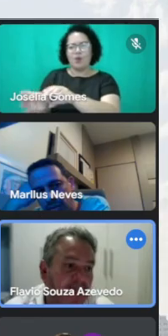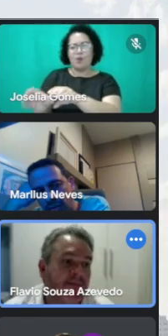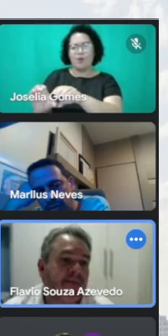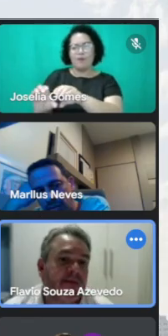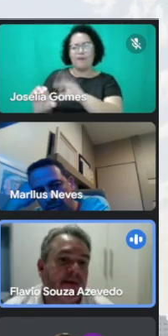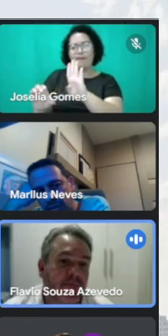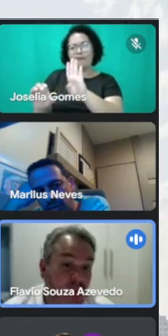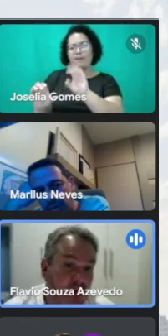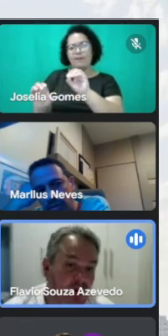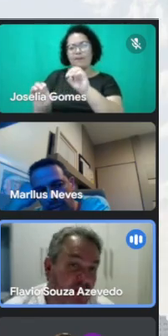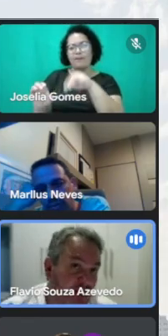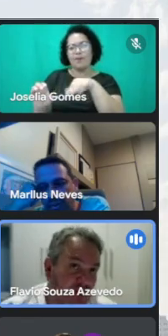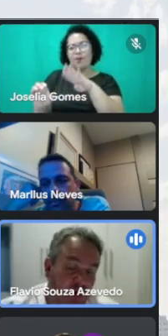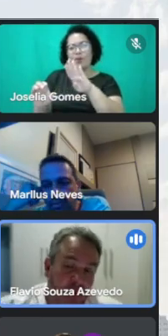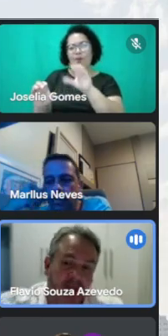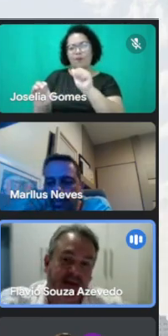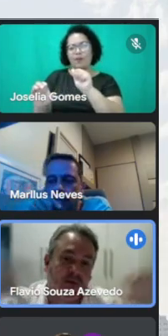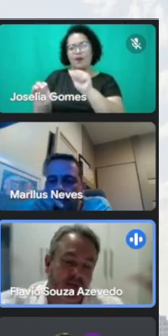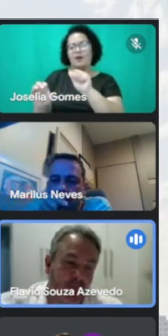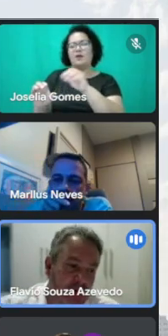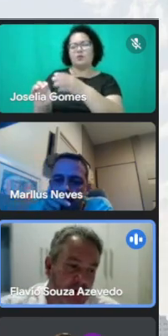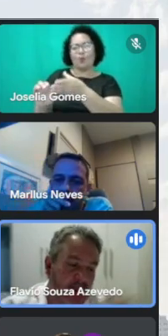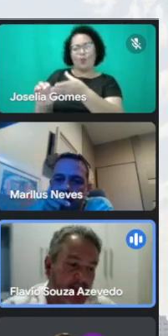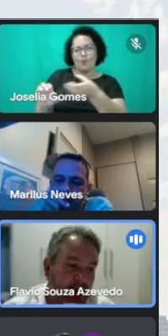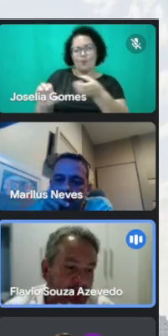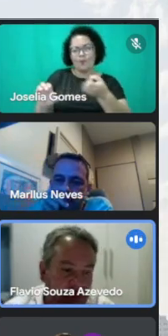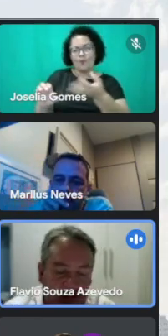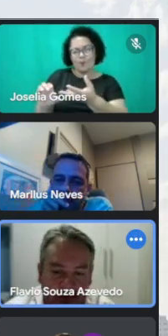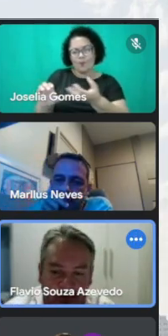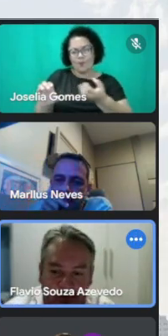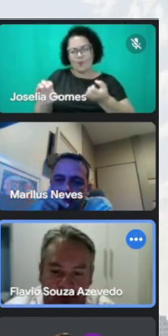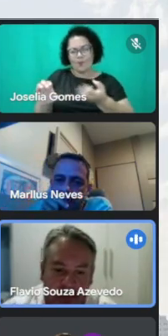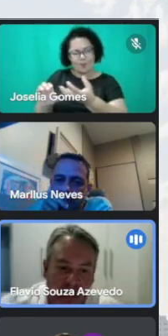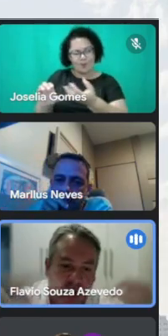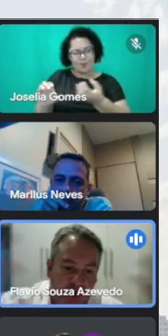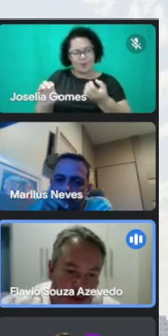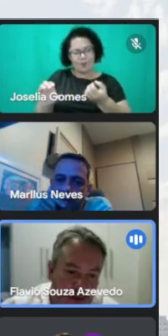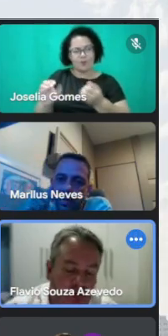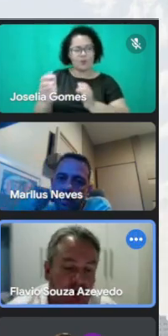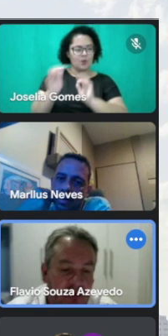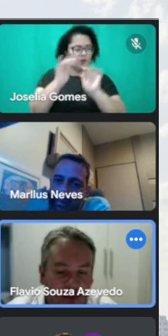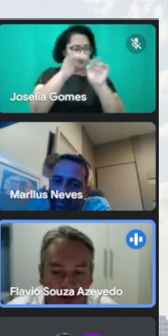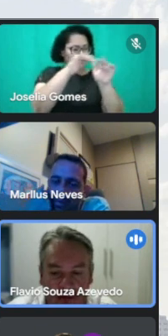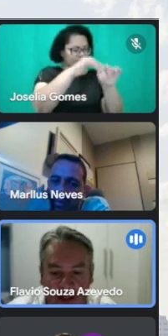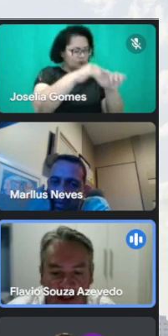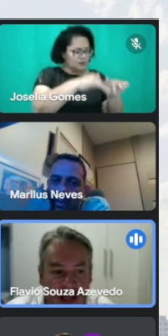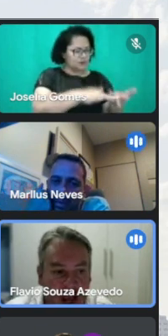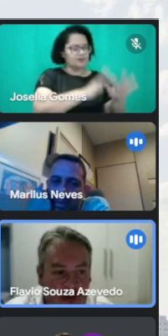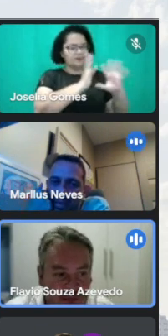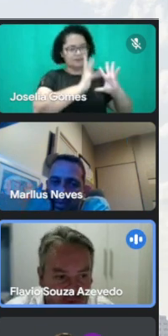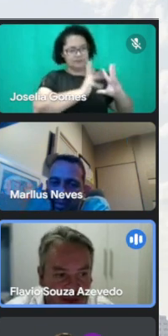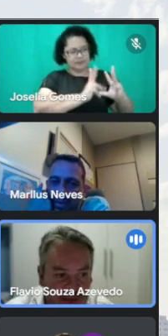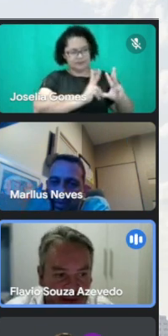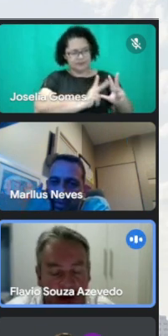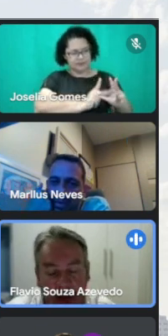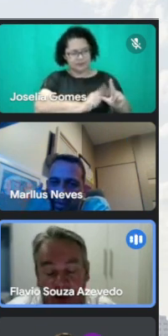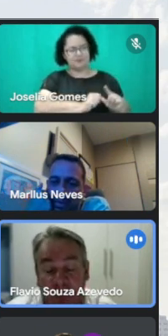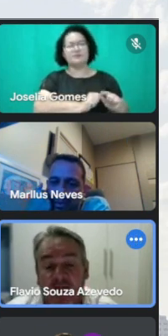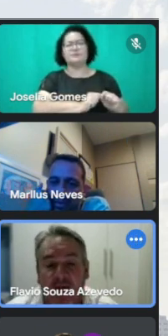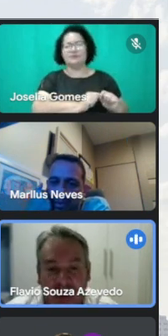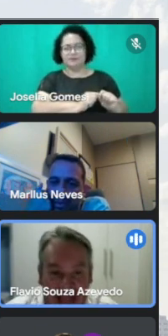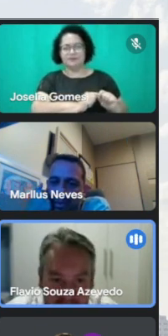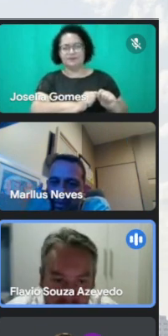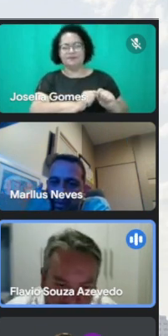né? Não que venha de fora, porque tem uma espécie de berna, né, que não deixa que a água de fora venha para